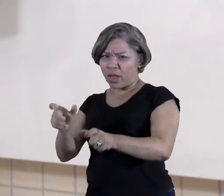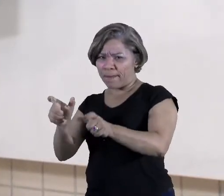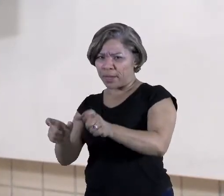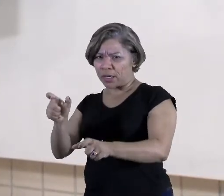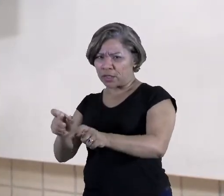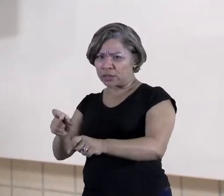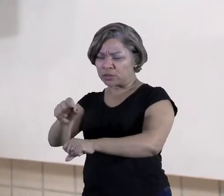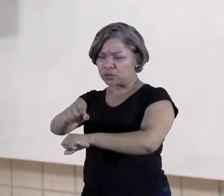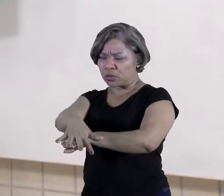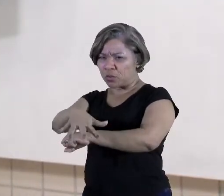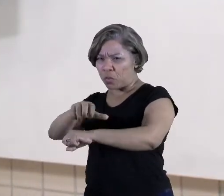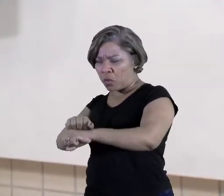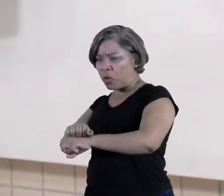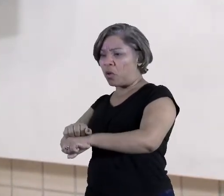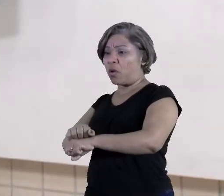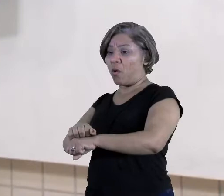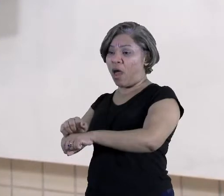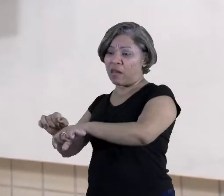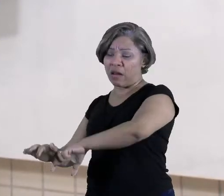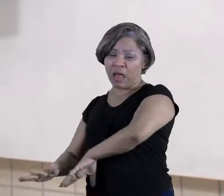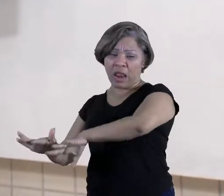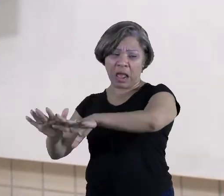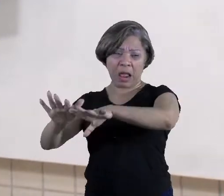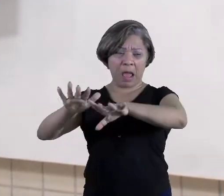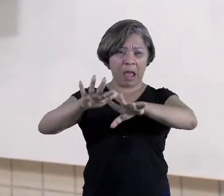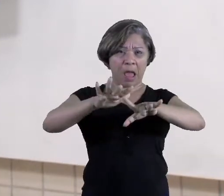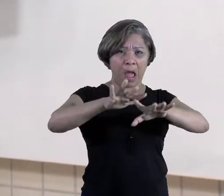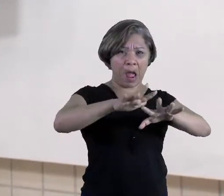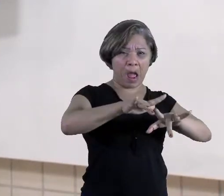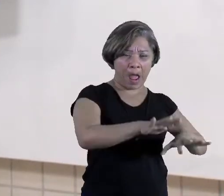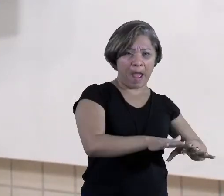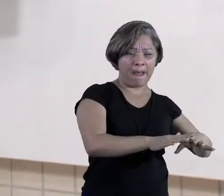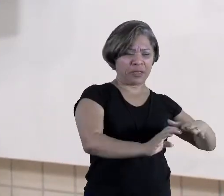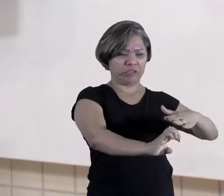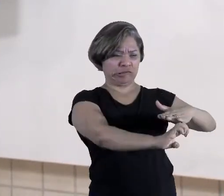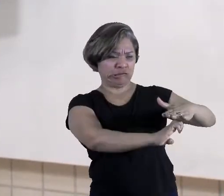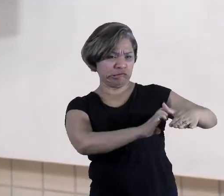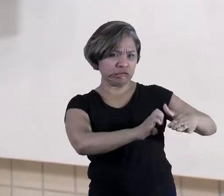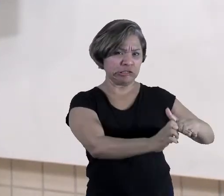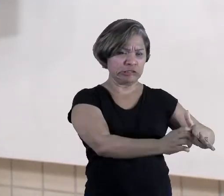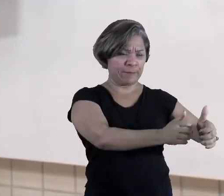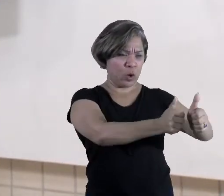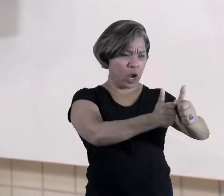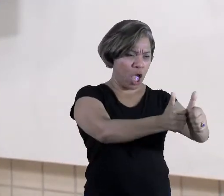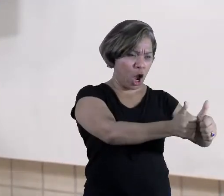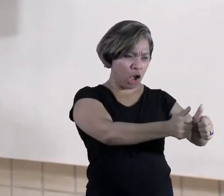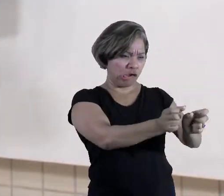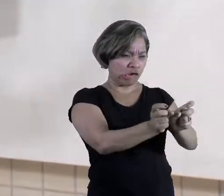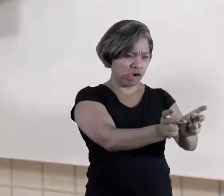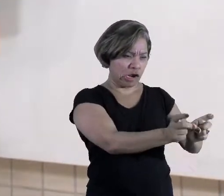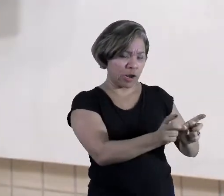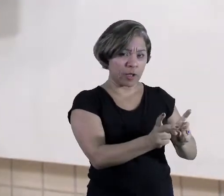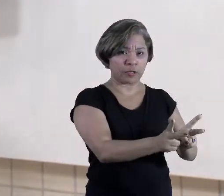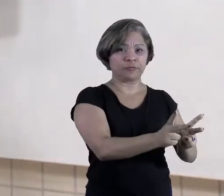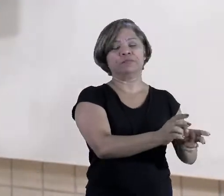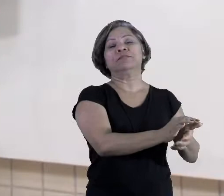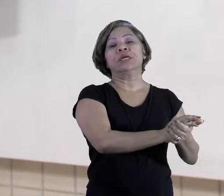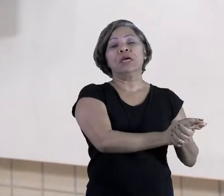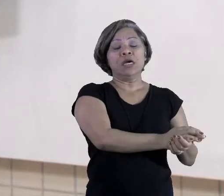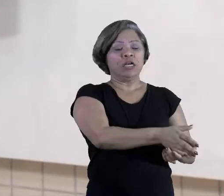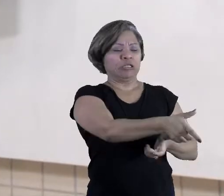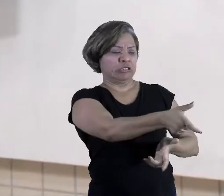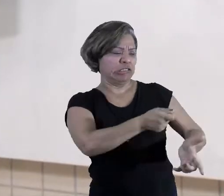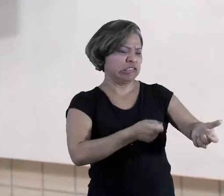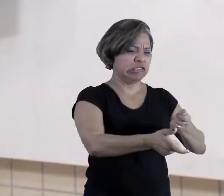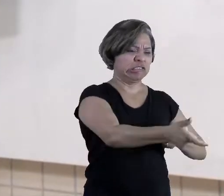chegar um período que eles vão invadir o depósito da Companhia de Comércio. Então, eles vão invadir, vão